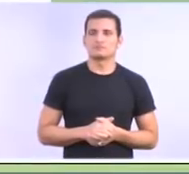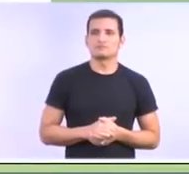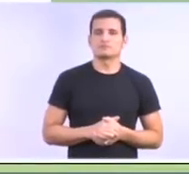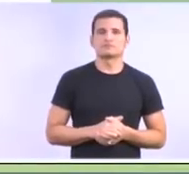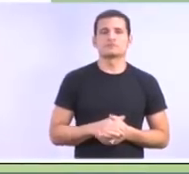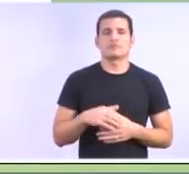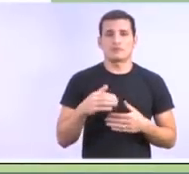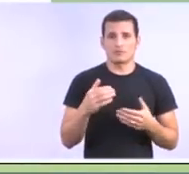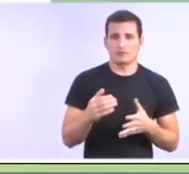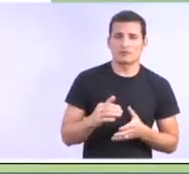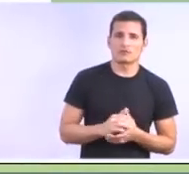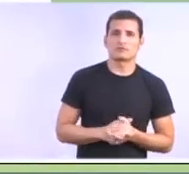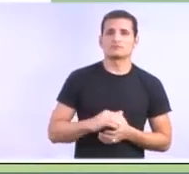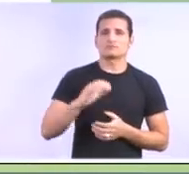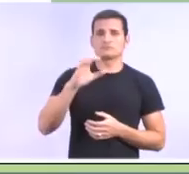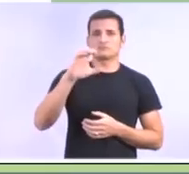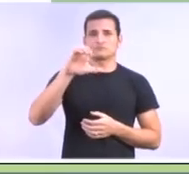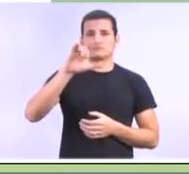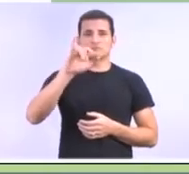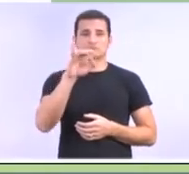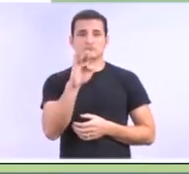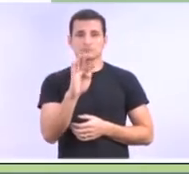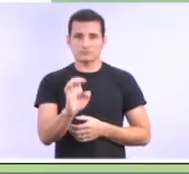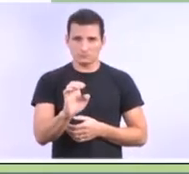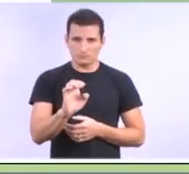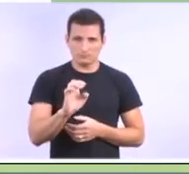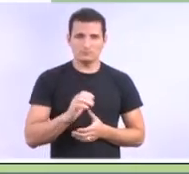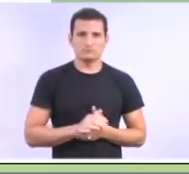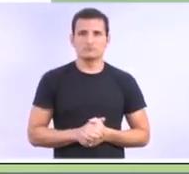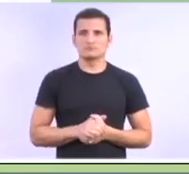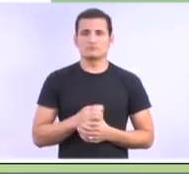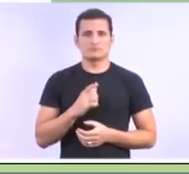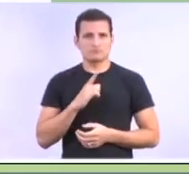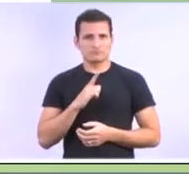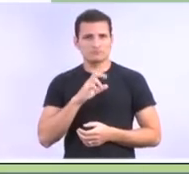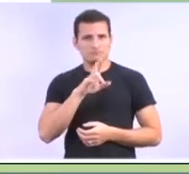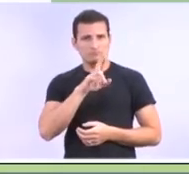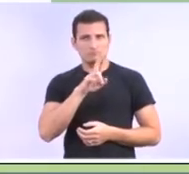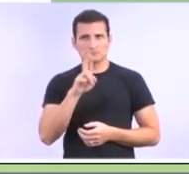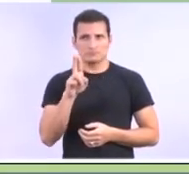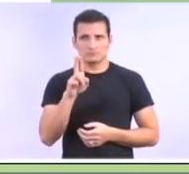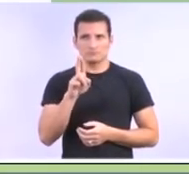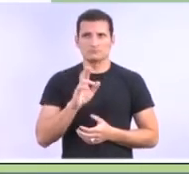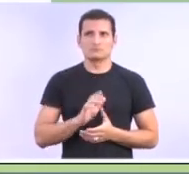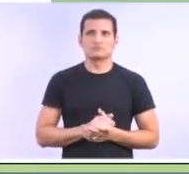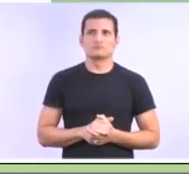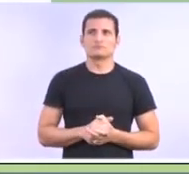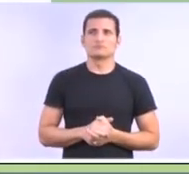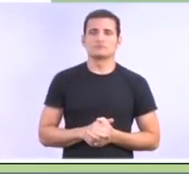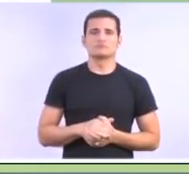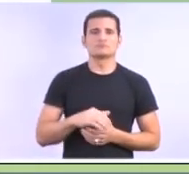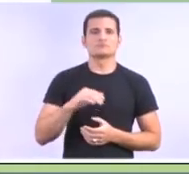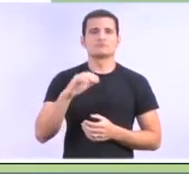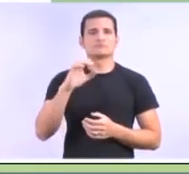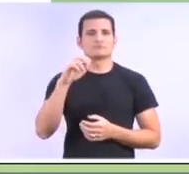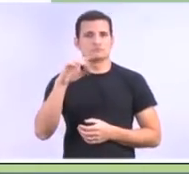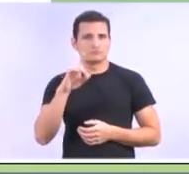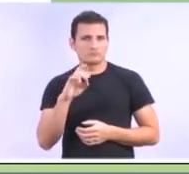O cliente, eu falei, né? Tem nome, eu vou escrever nome,